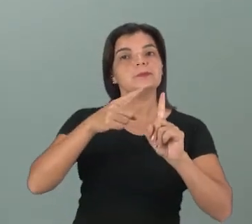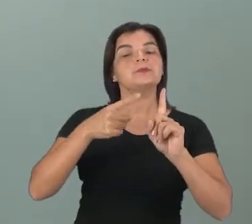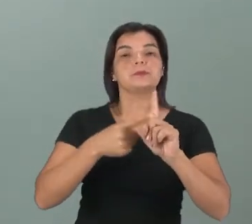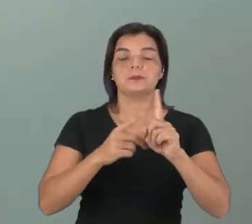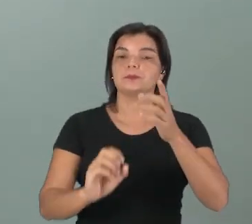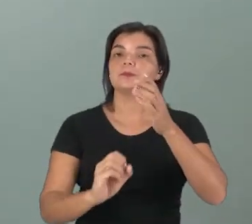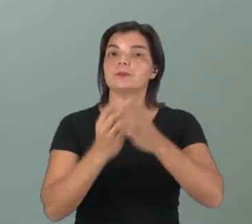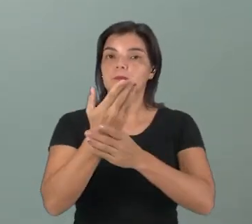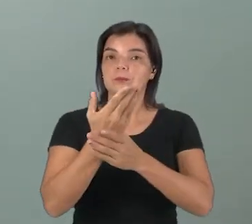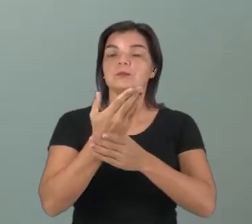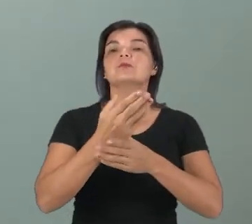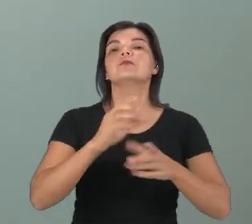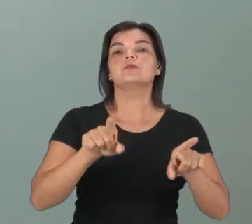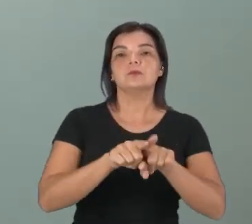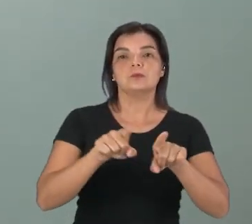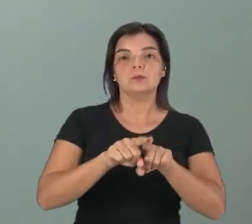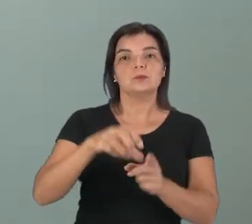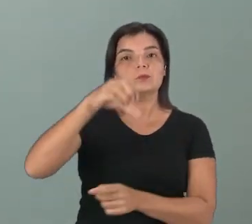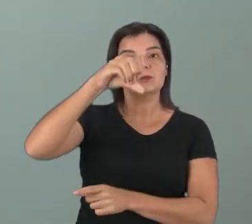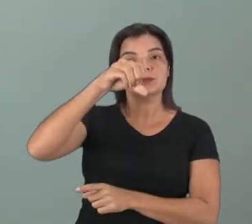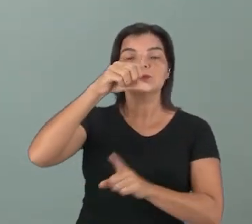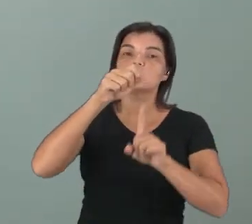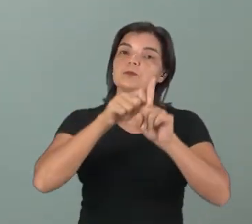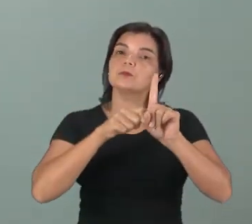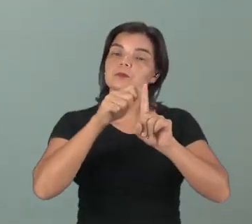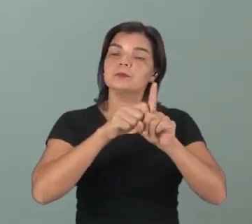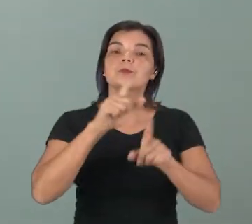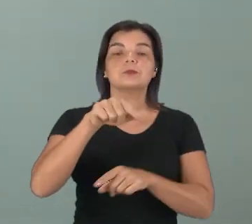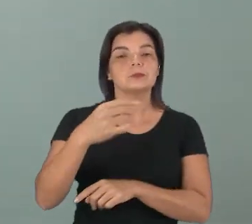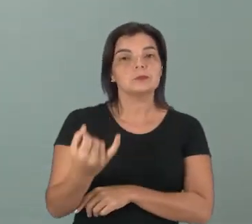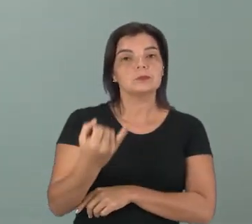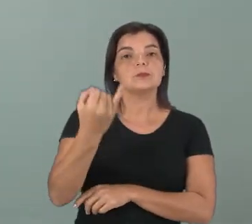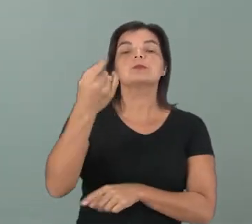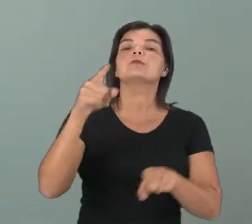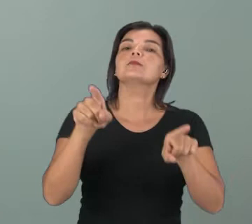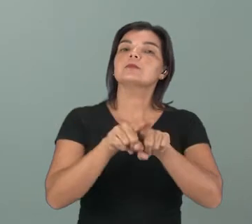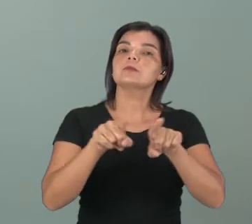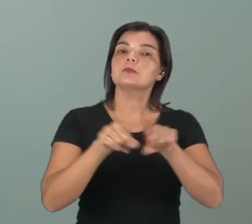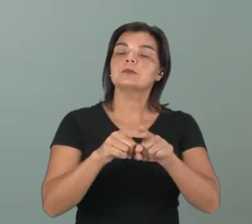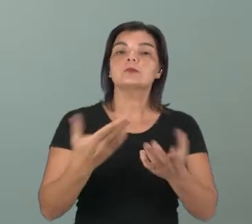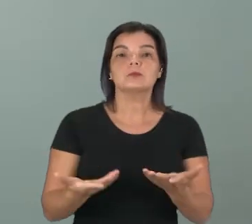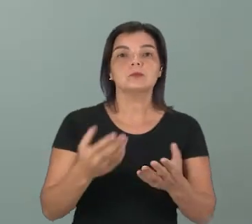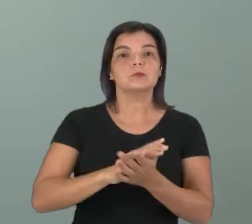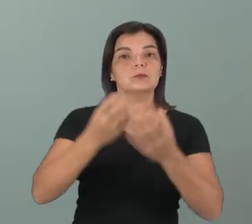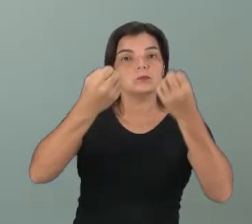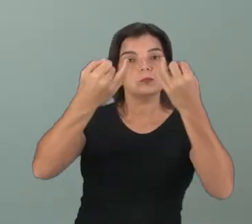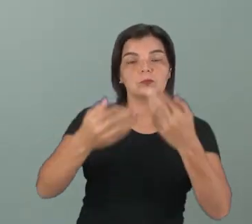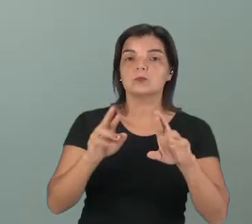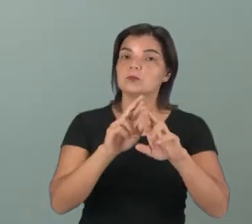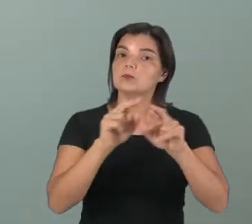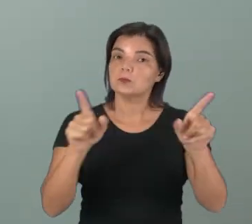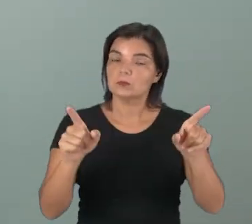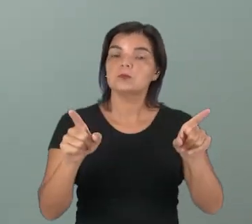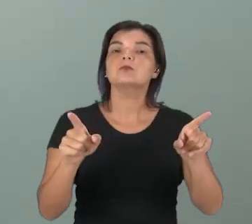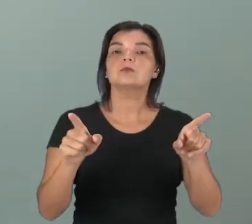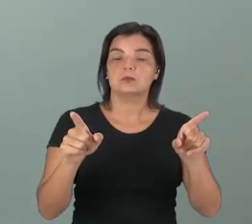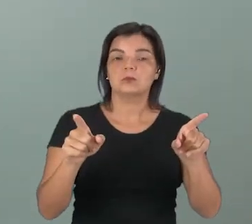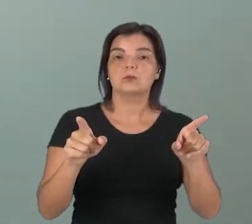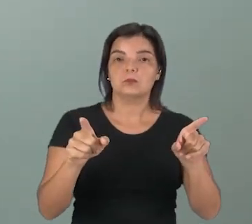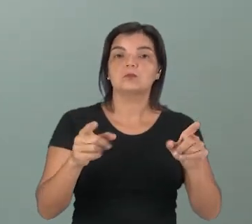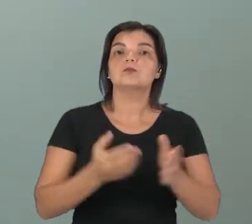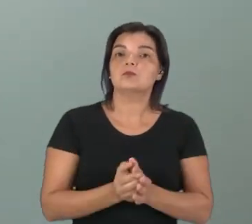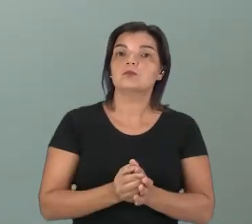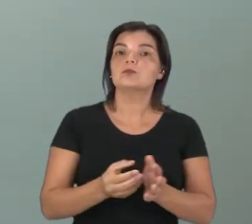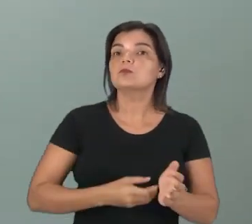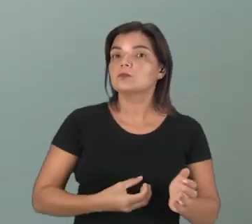gestação ocorrendo em torno de 9 meses. É importante a gente destacar também, quando a gente fala dessa diferenciação, de